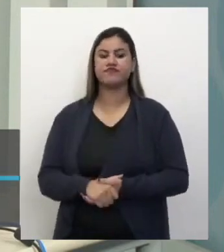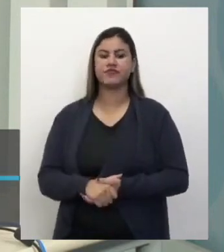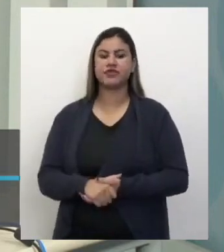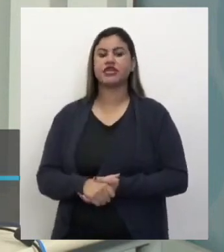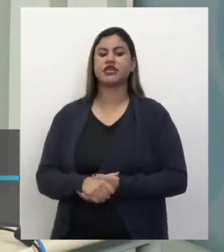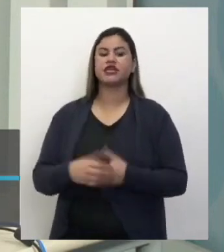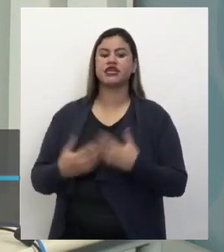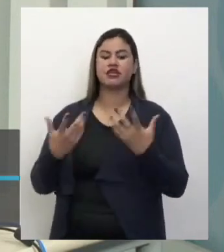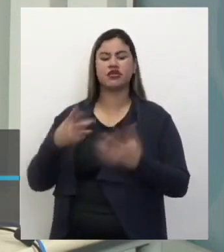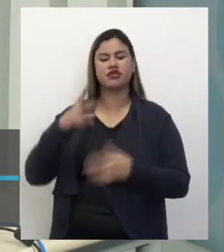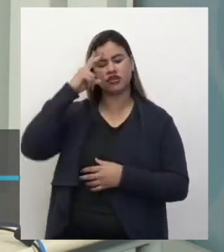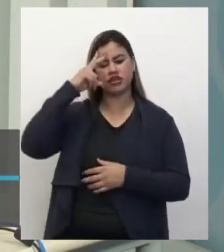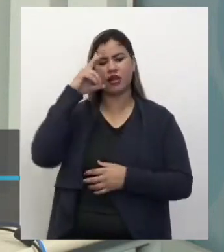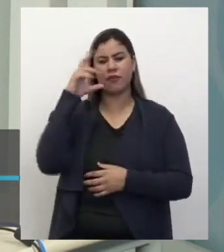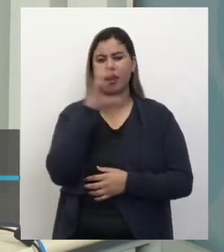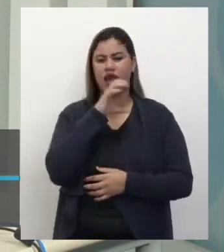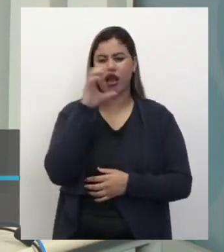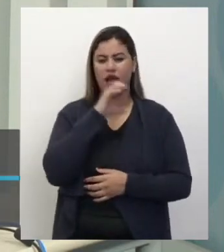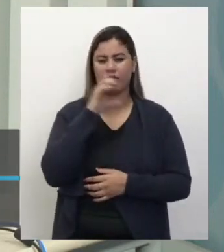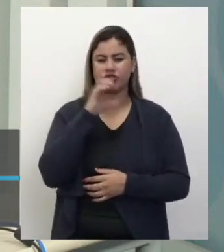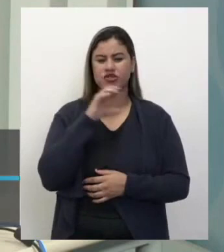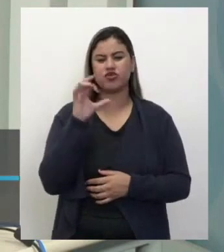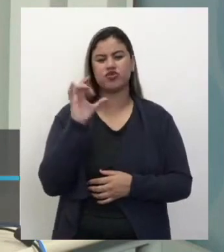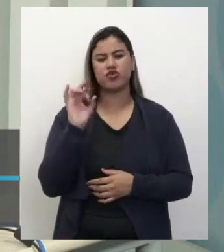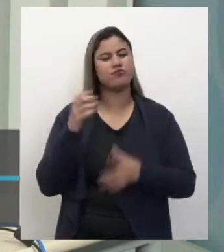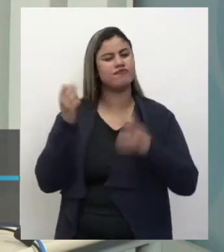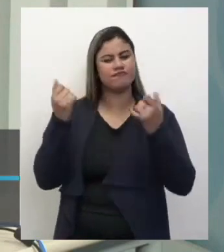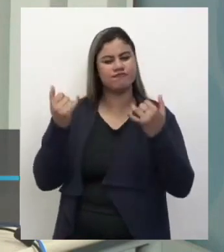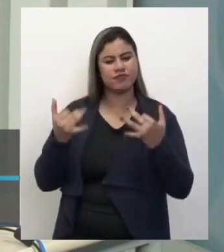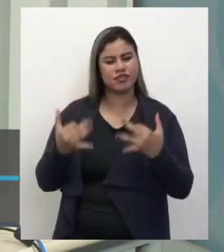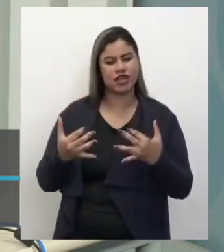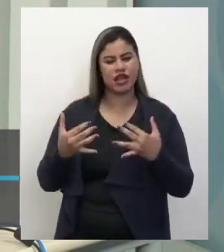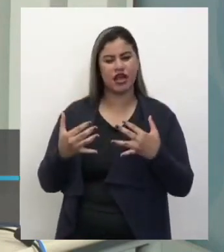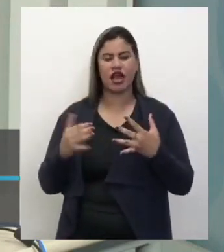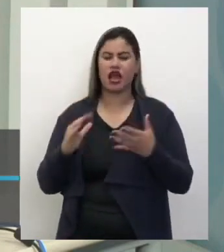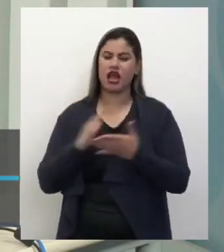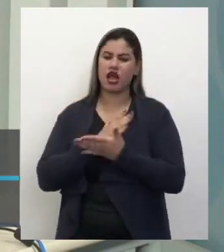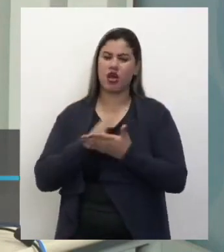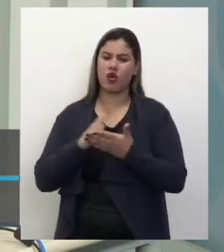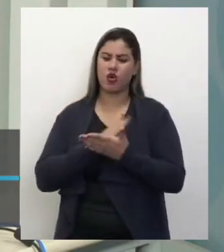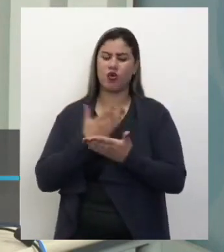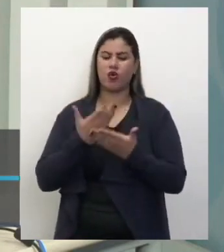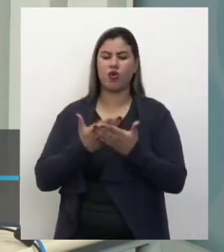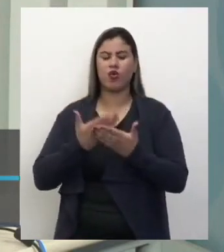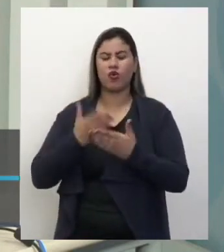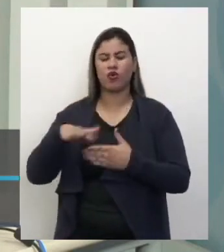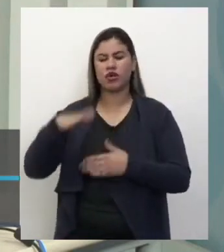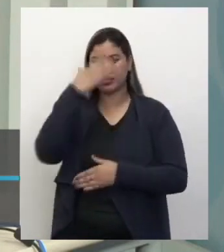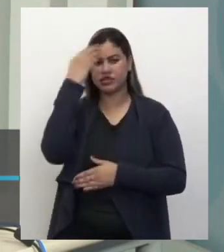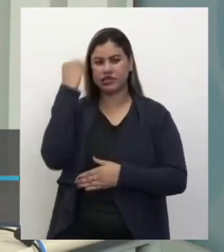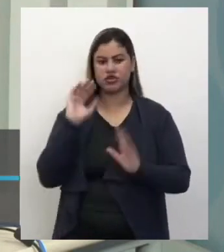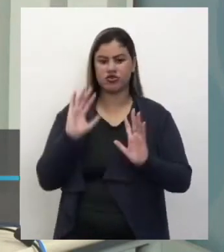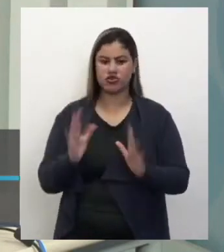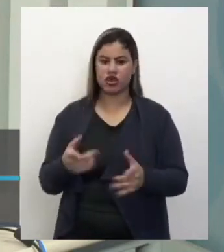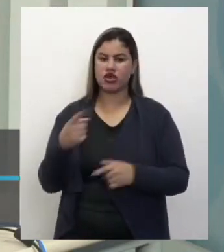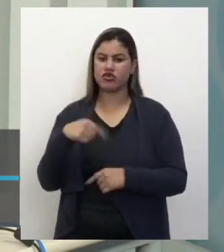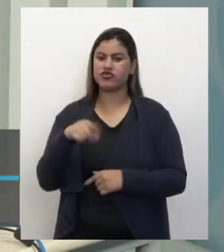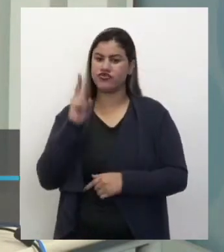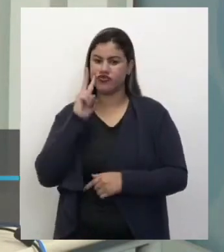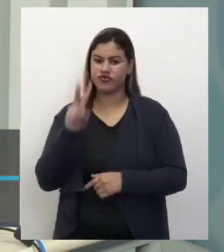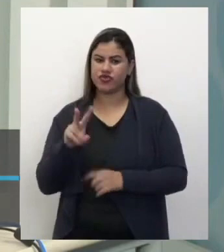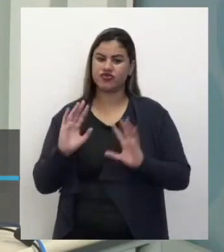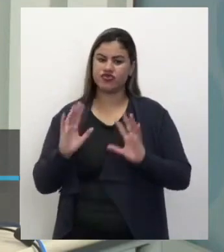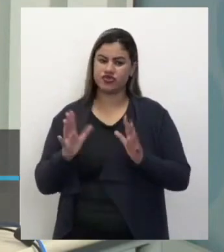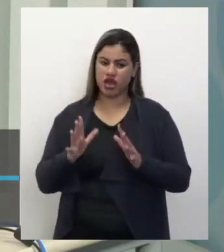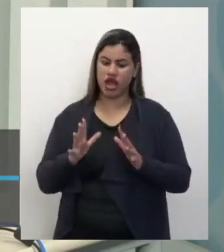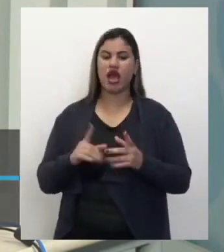lembrar, assim, de uma maneira bem rápida, assim, só para situar, porque possa ser que alguns alunos tenham esquecido, nós já vimos um pouquinho desses articuladores, também